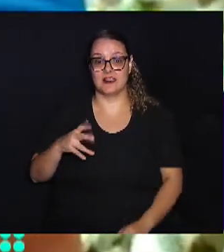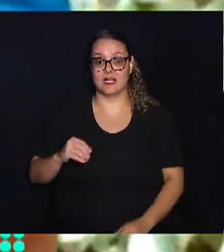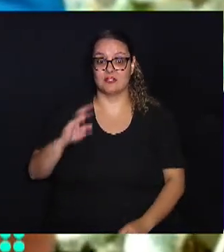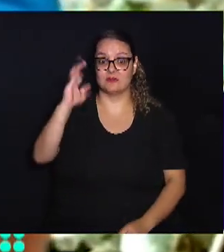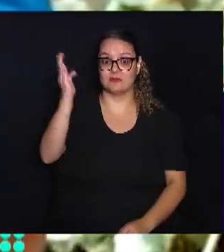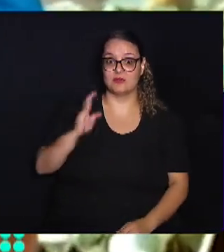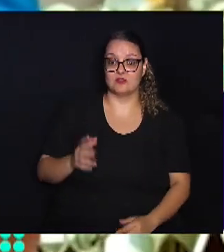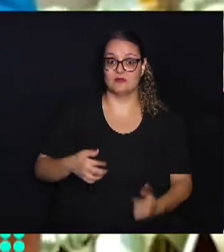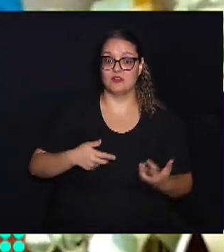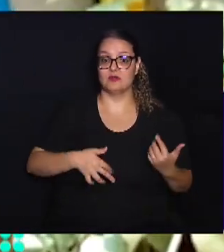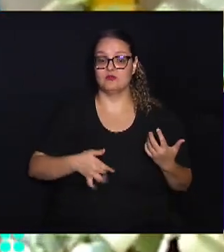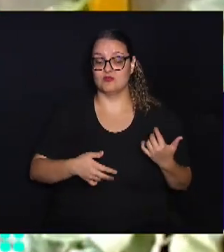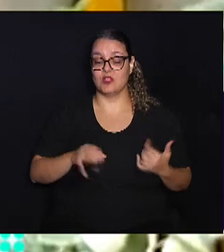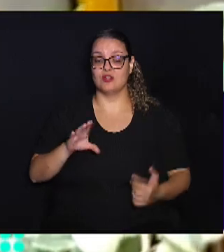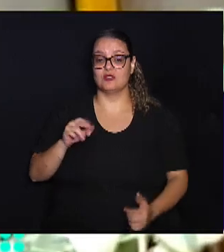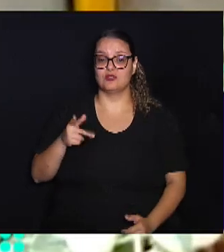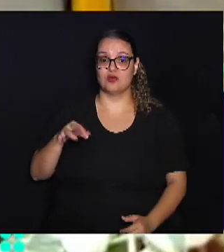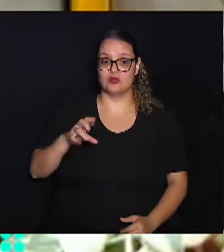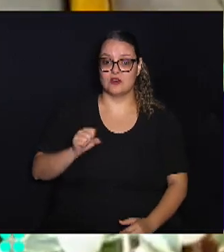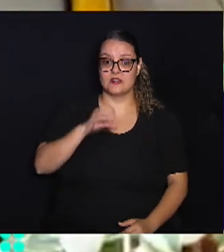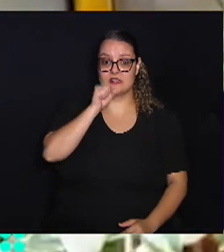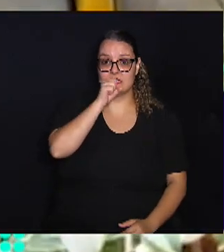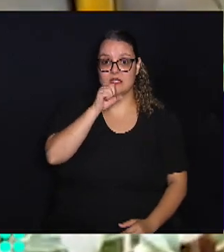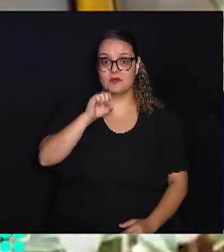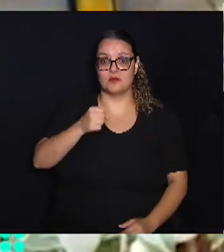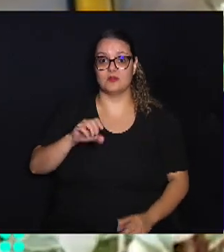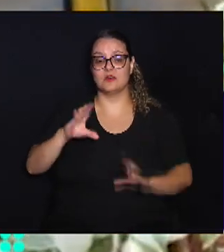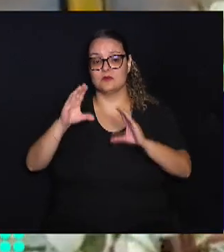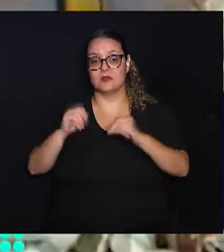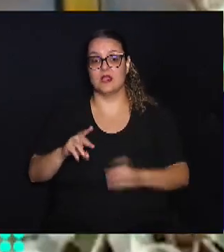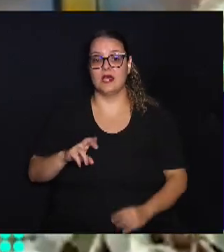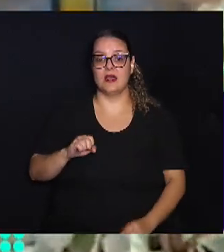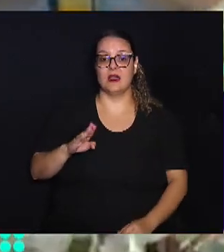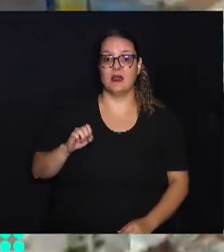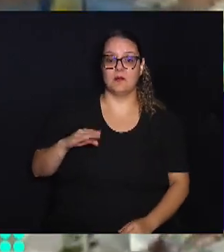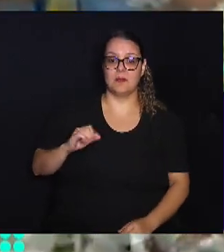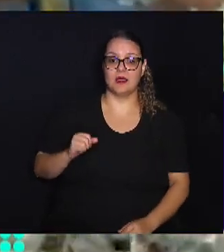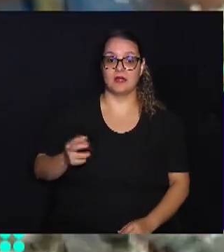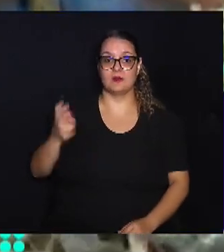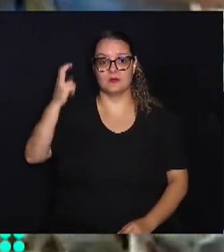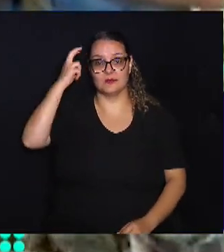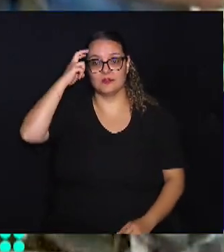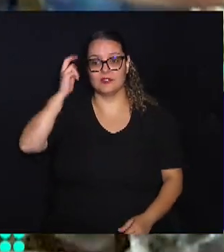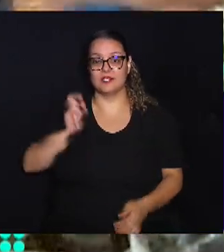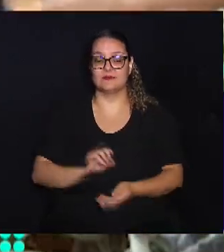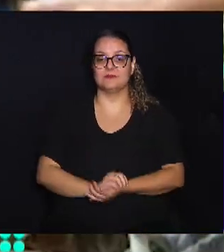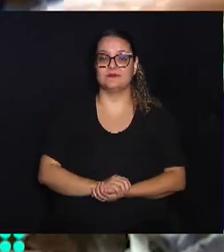seus Chorões no sábado, às 8 da noite, na Rabeca Cultural.